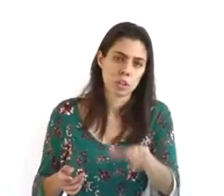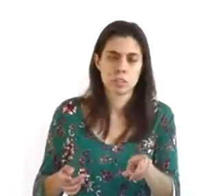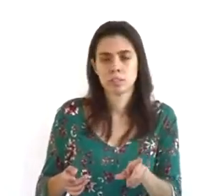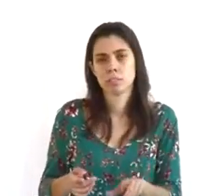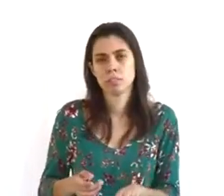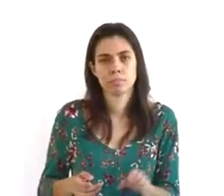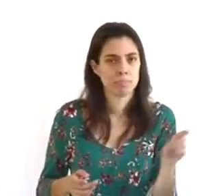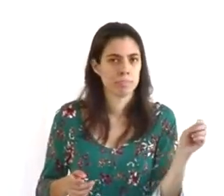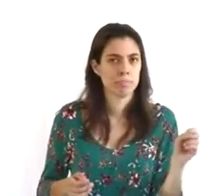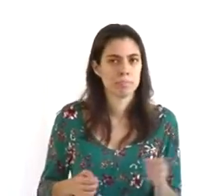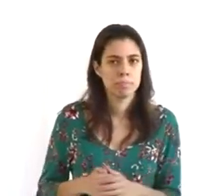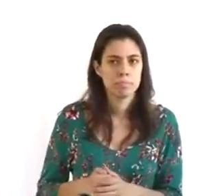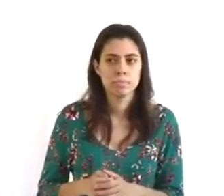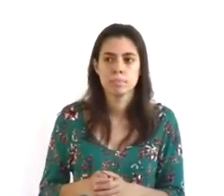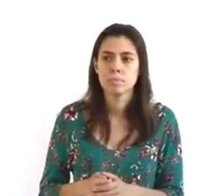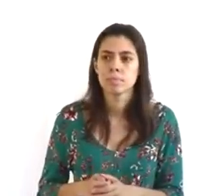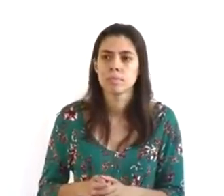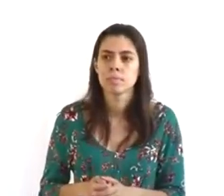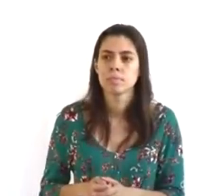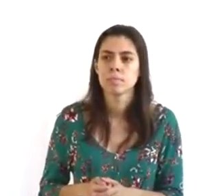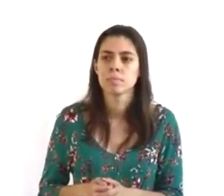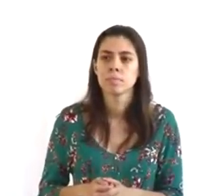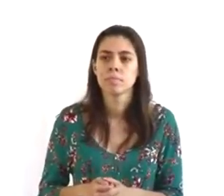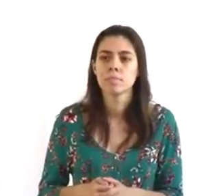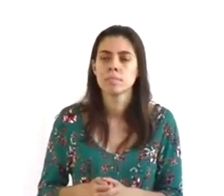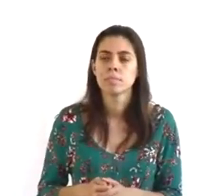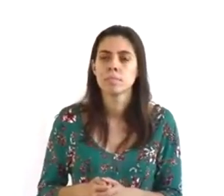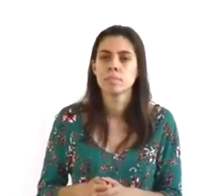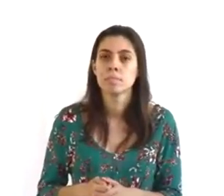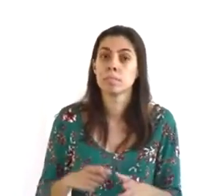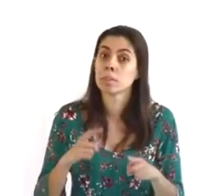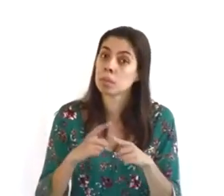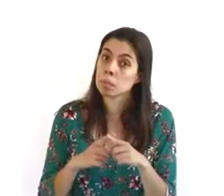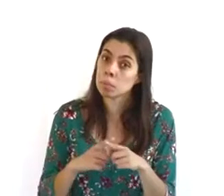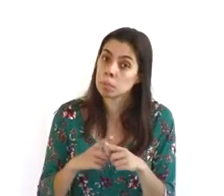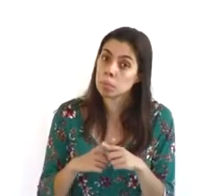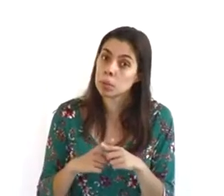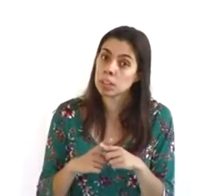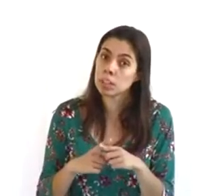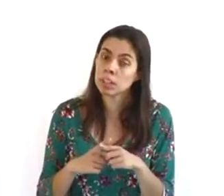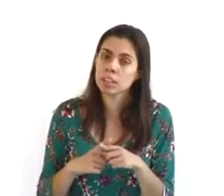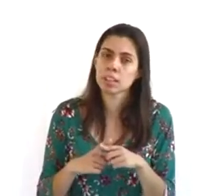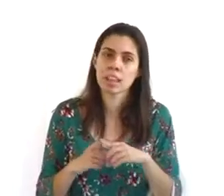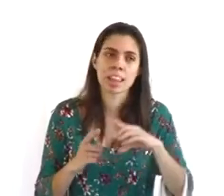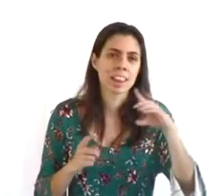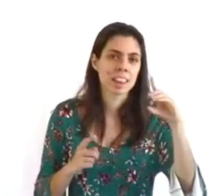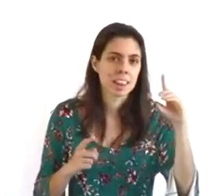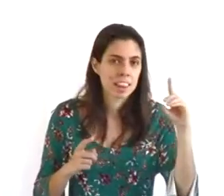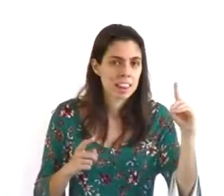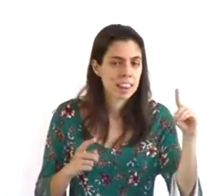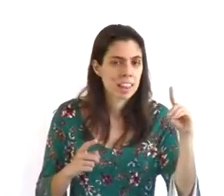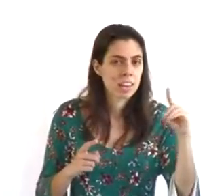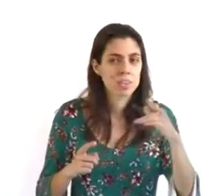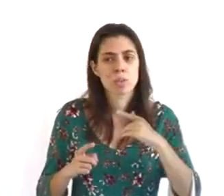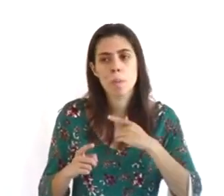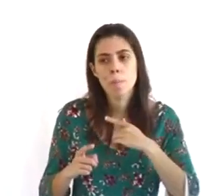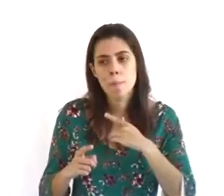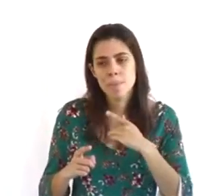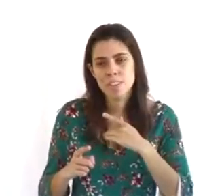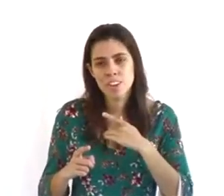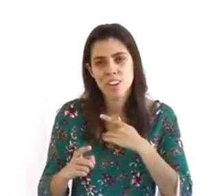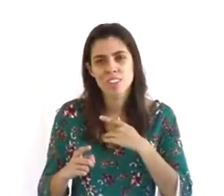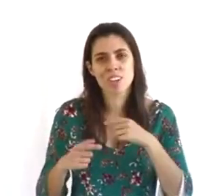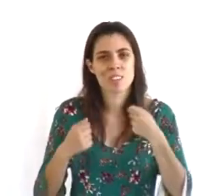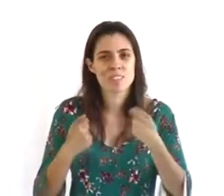para sempre? Eu já entendi. Porque a sua misericórdia dura para sempre, nós não podemos deixar de falar isso.